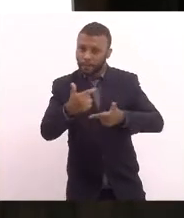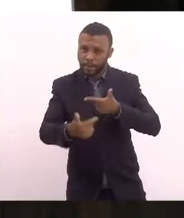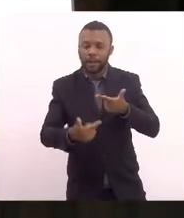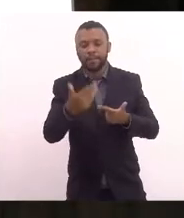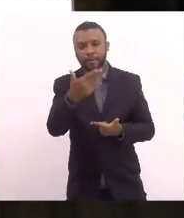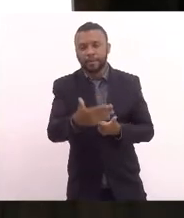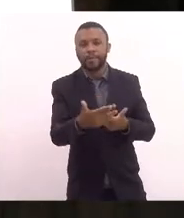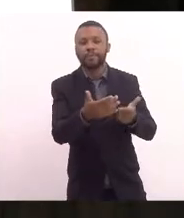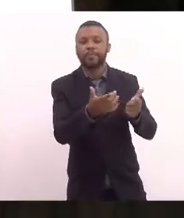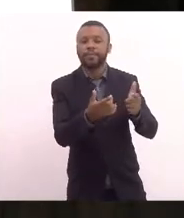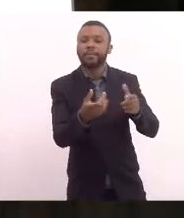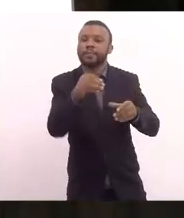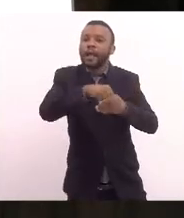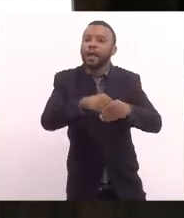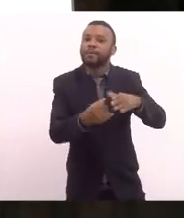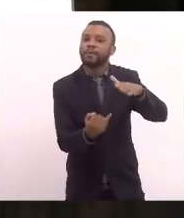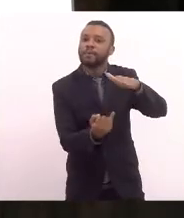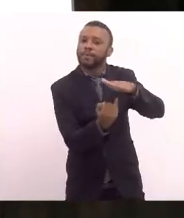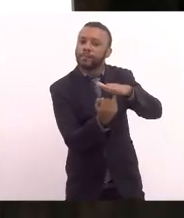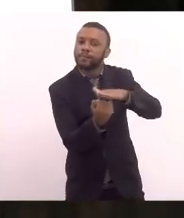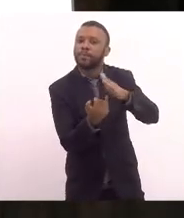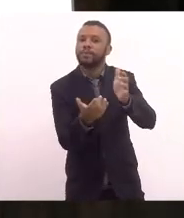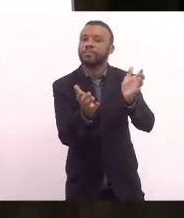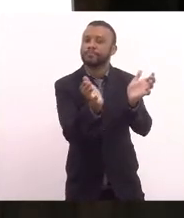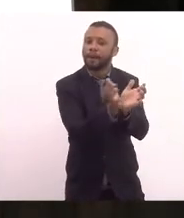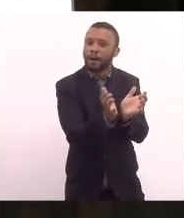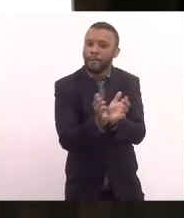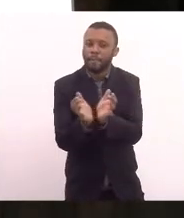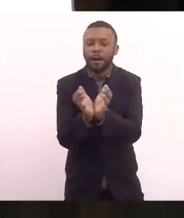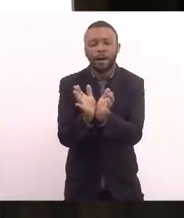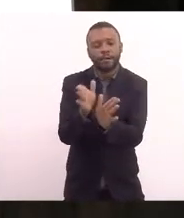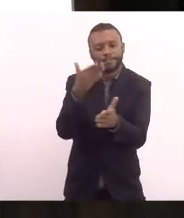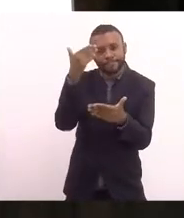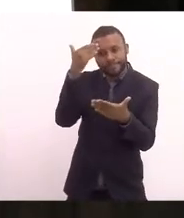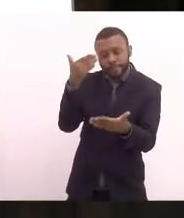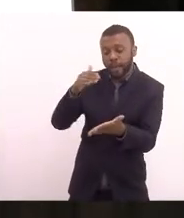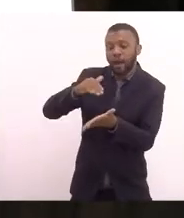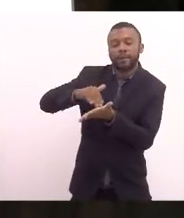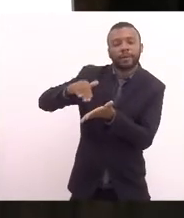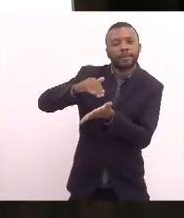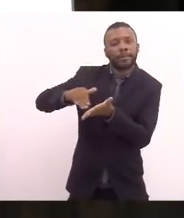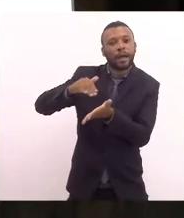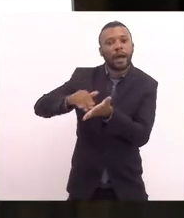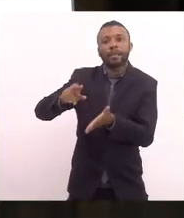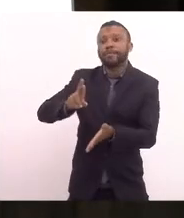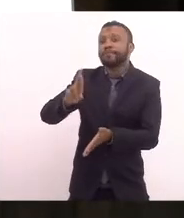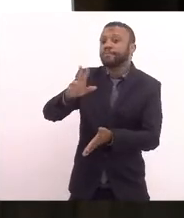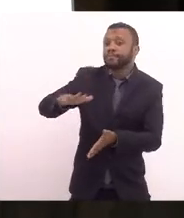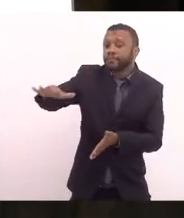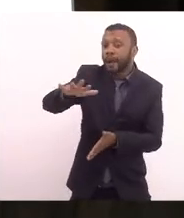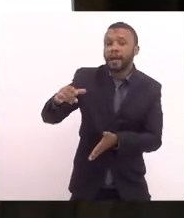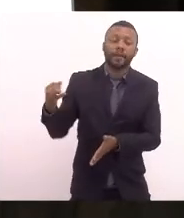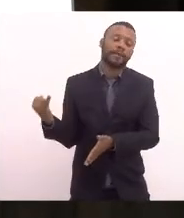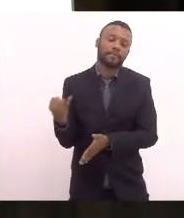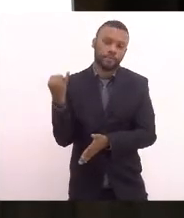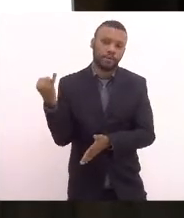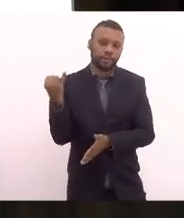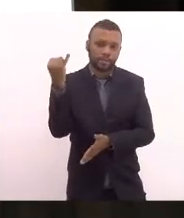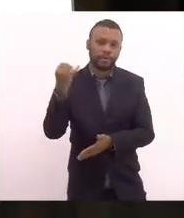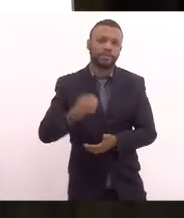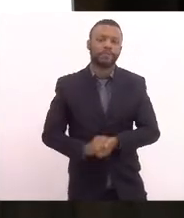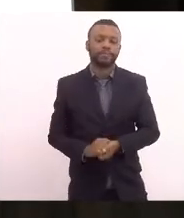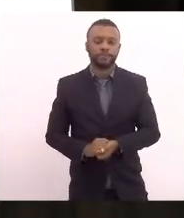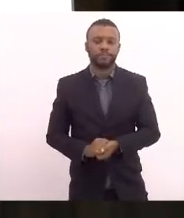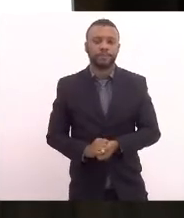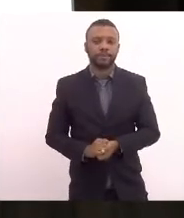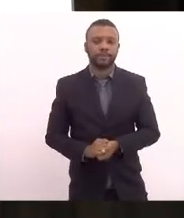entidades de classe, ao secretário, que aqui representa um segmento muito importante e que,